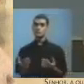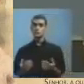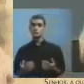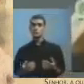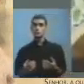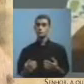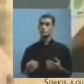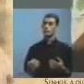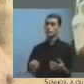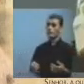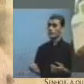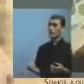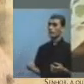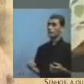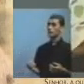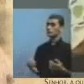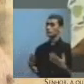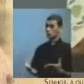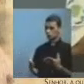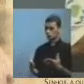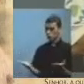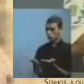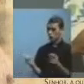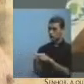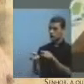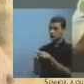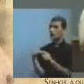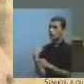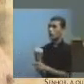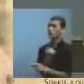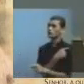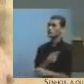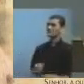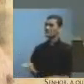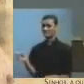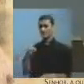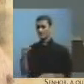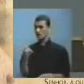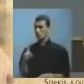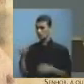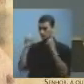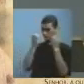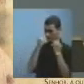ficam torcendo para a pessoa dar errado. Mas ele não para para pensar: se esse